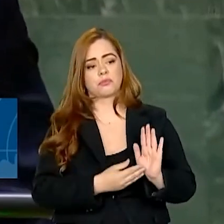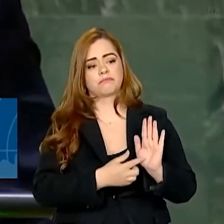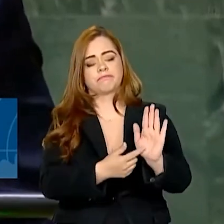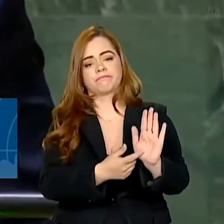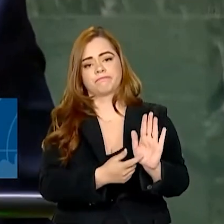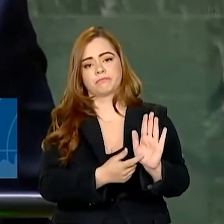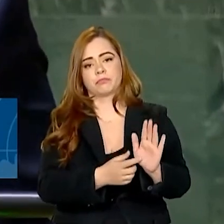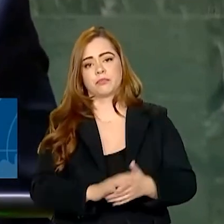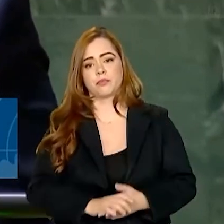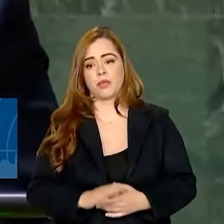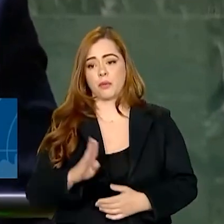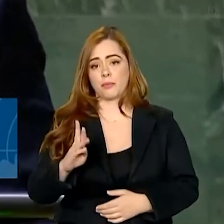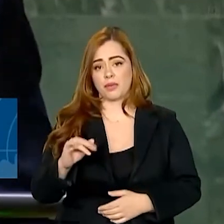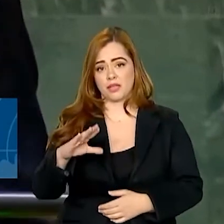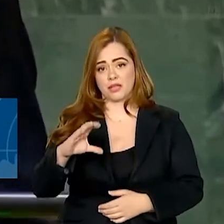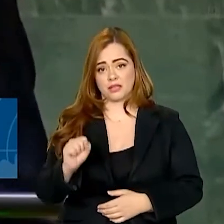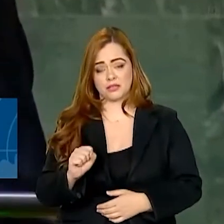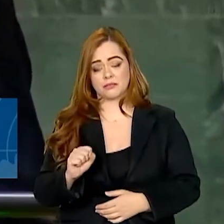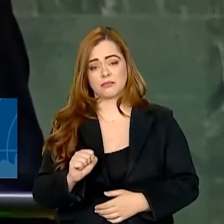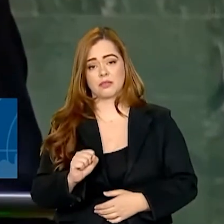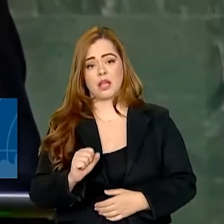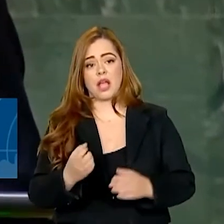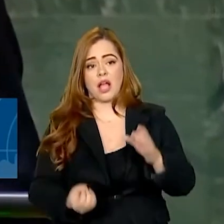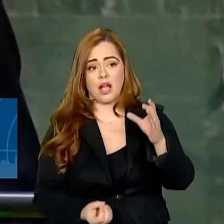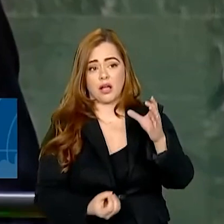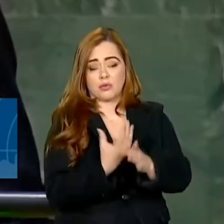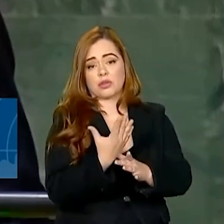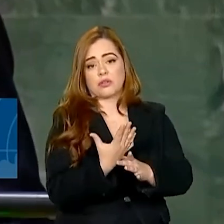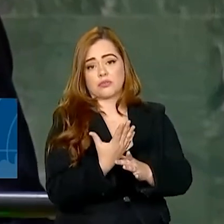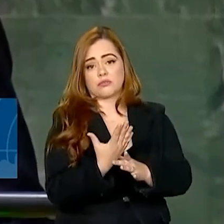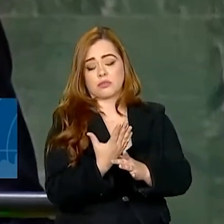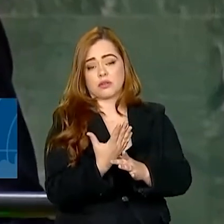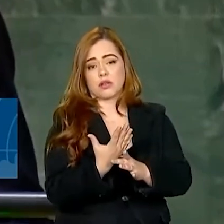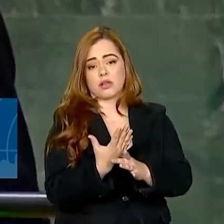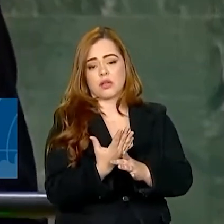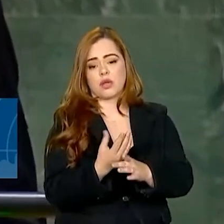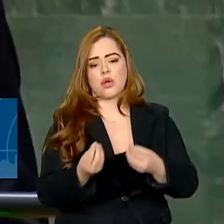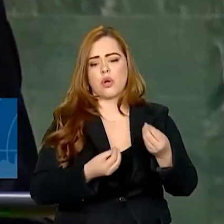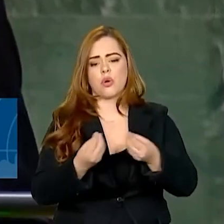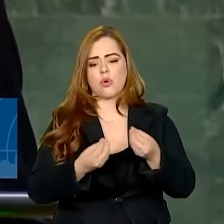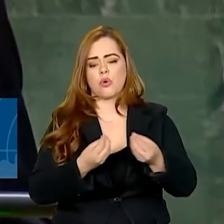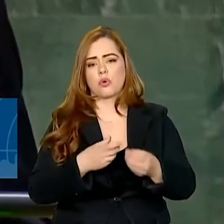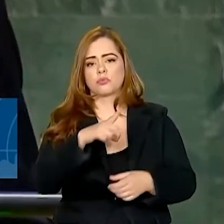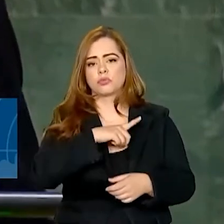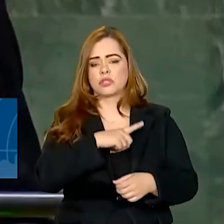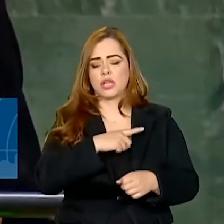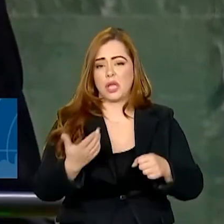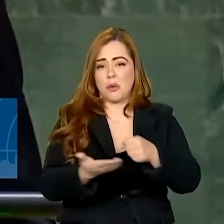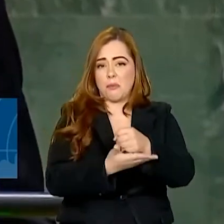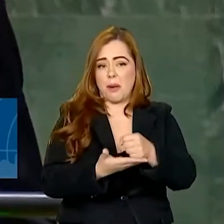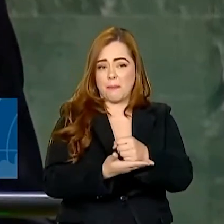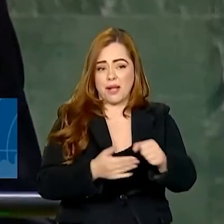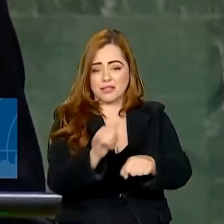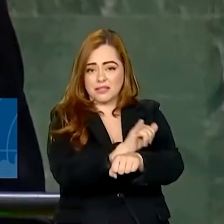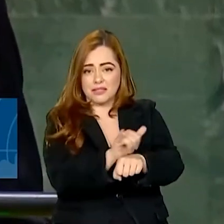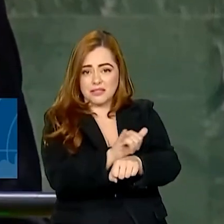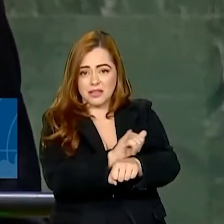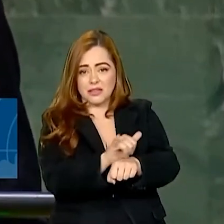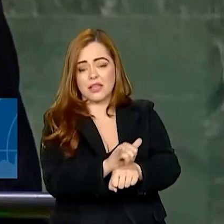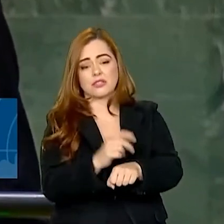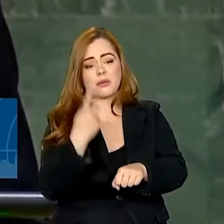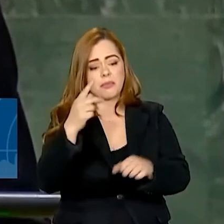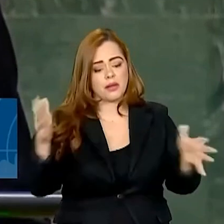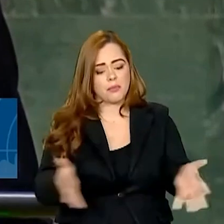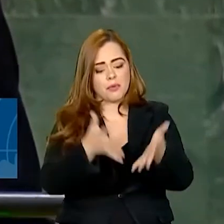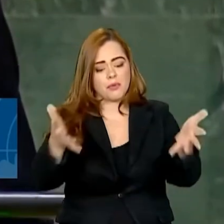lançadas. Os BRICS surgiu na esteira desse mobilismo e constitui uma plataforma estratégica para